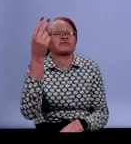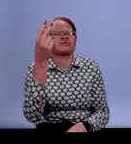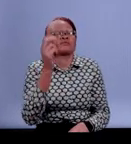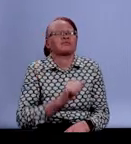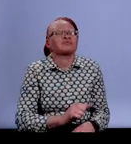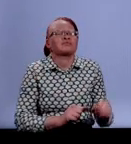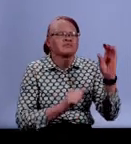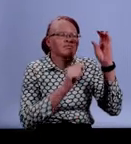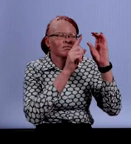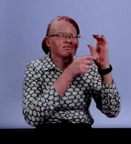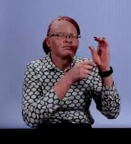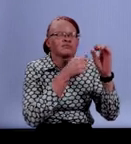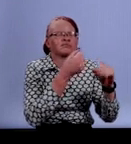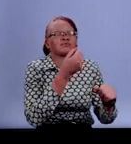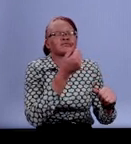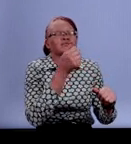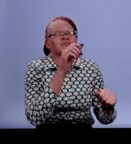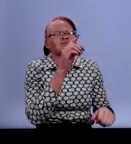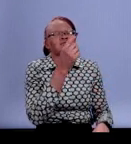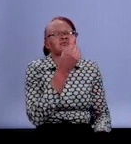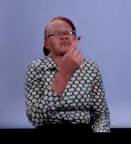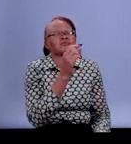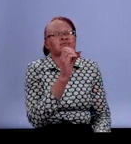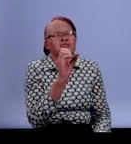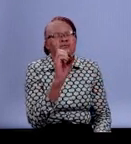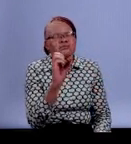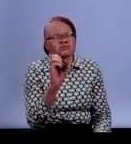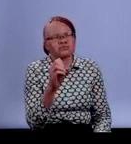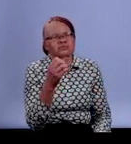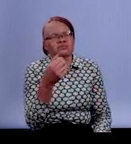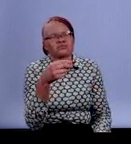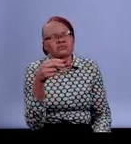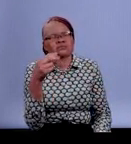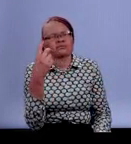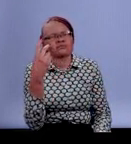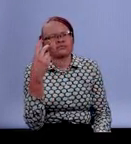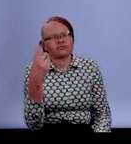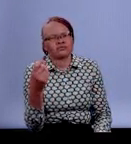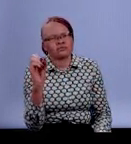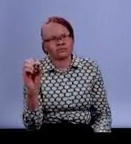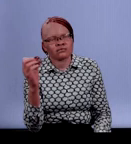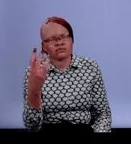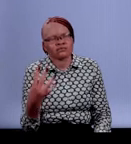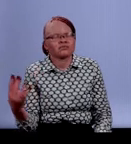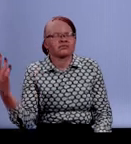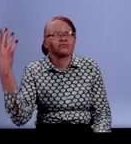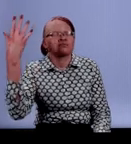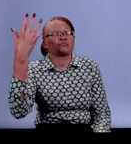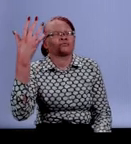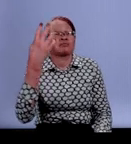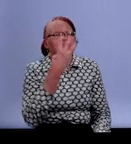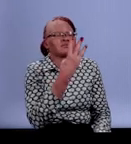B 100 mil é igual a 10 elevado a 5 há